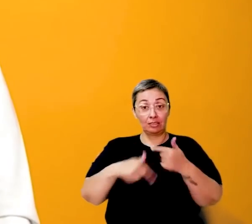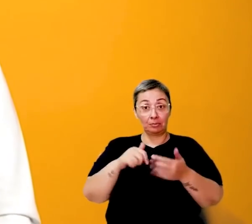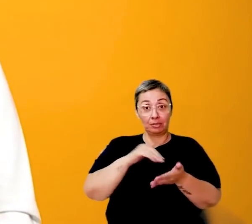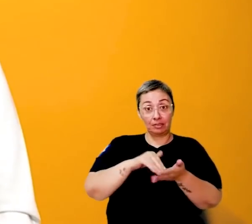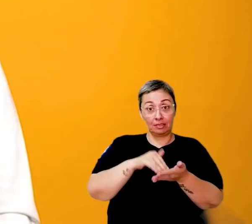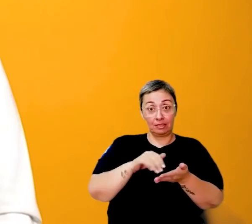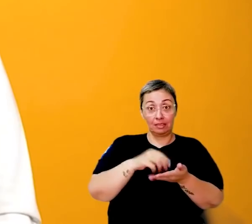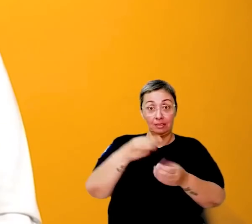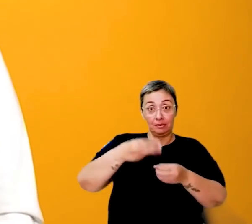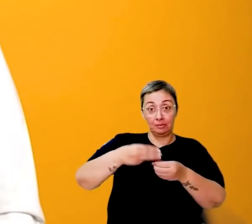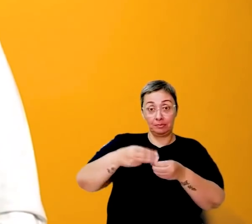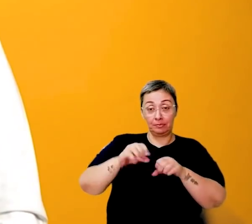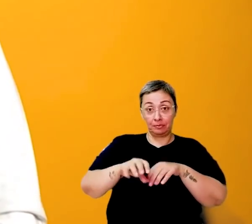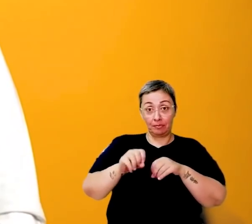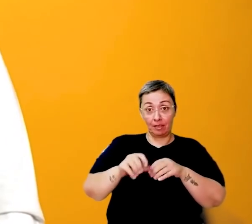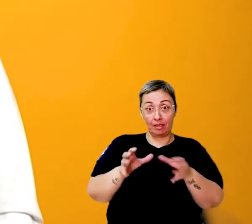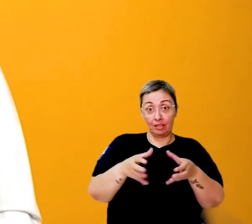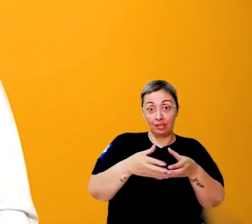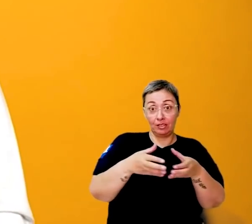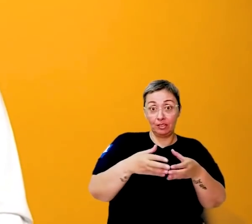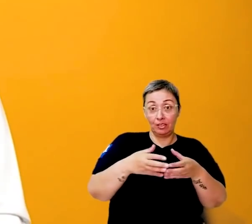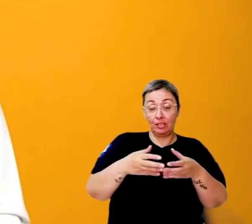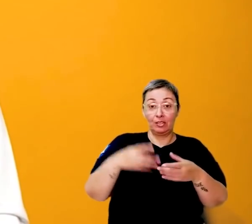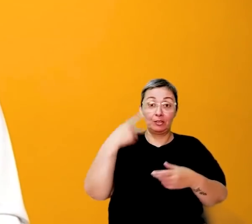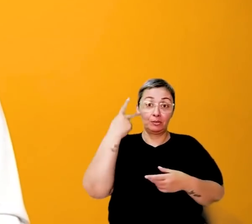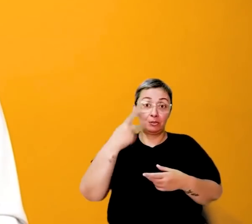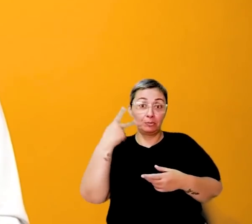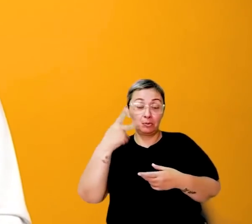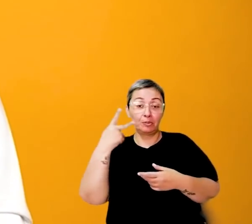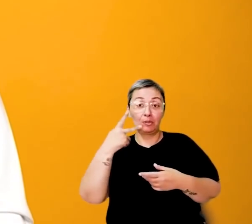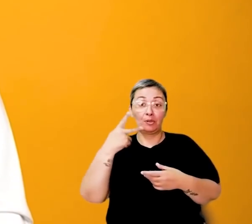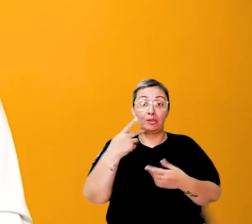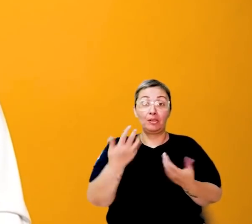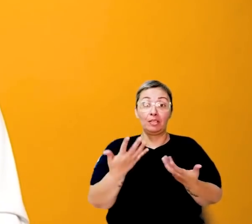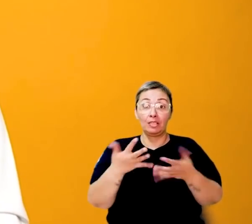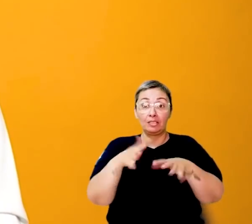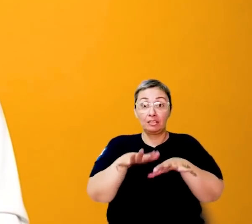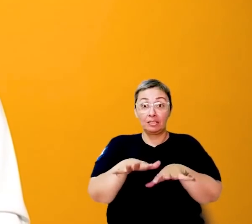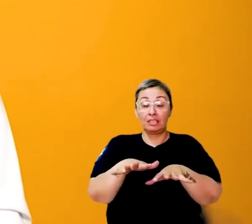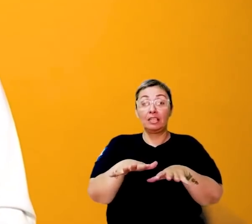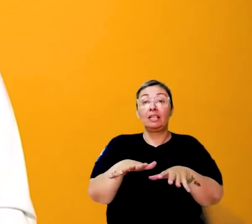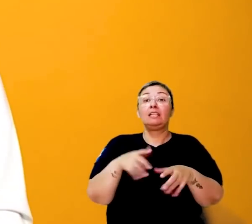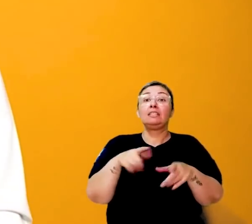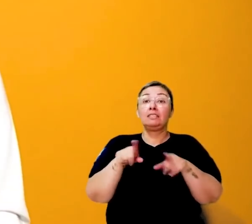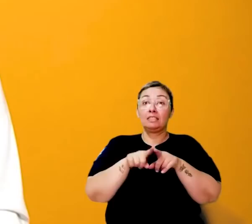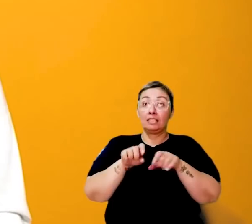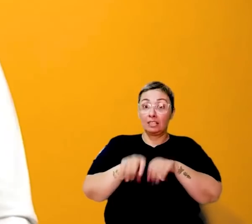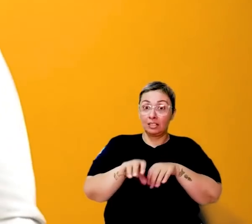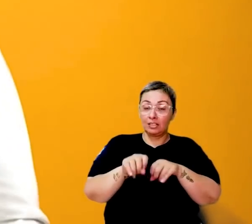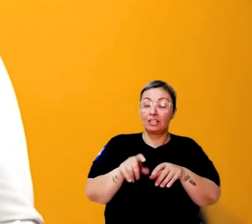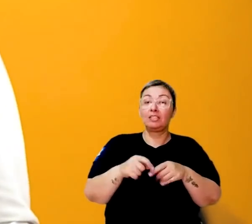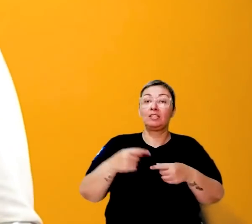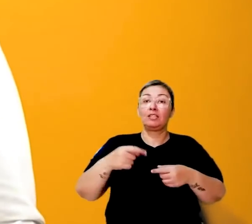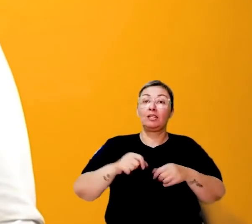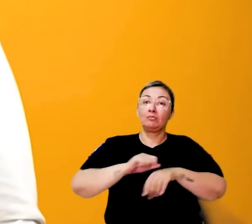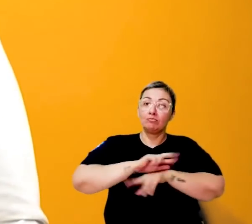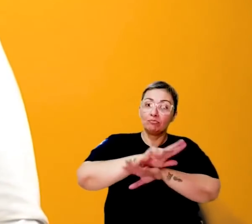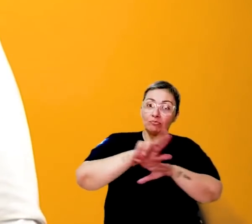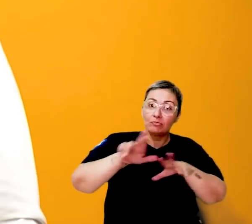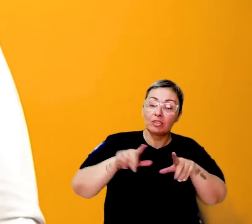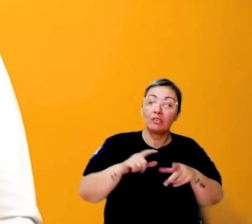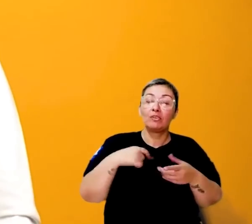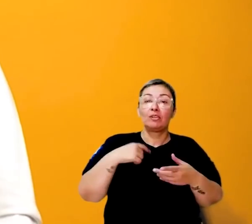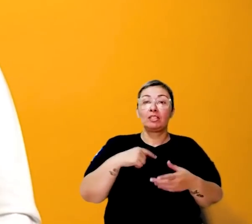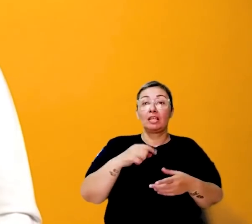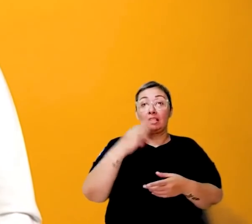Educação, na Divisão Técnica de Políticas para a Diversidade e Inclusão Educacional. Eu estarei com você às terças-feiras,